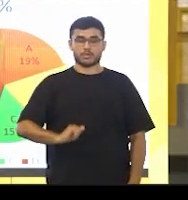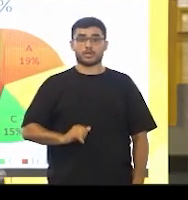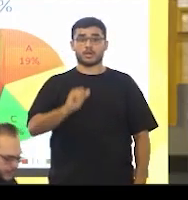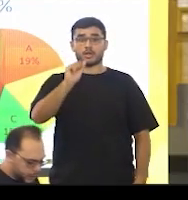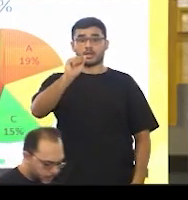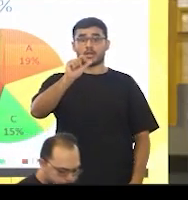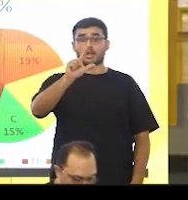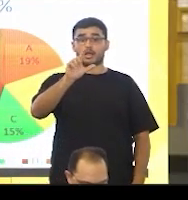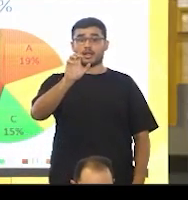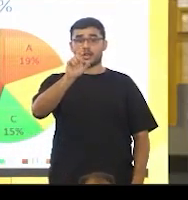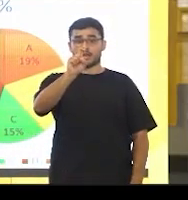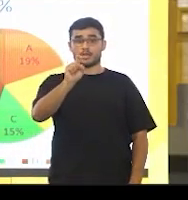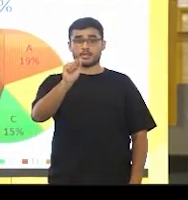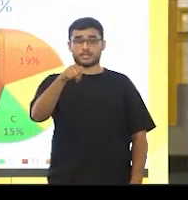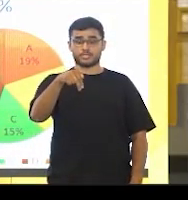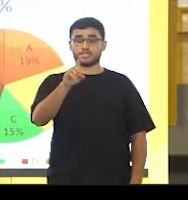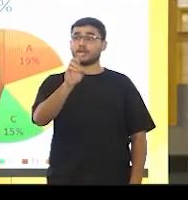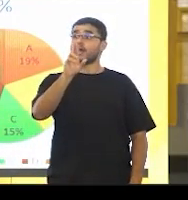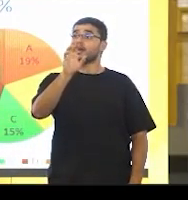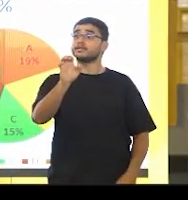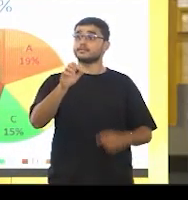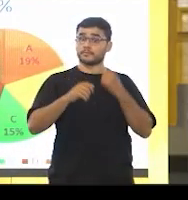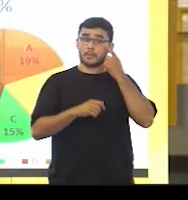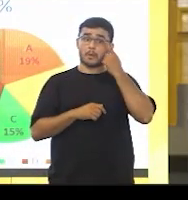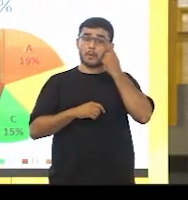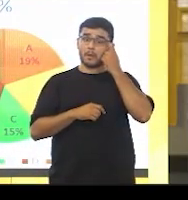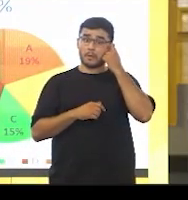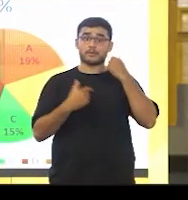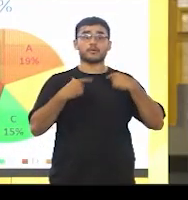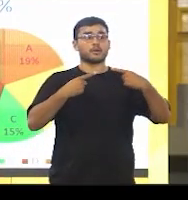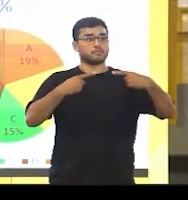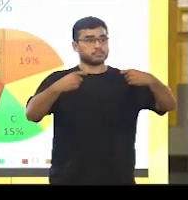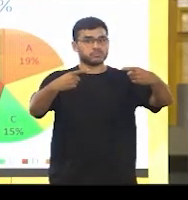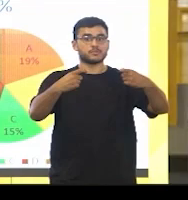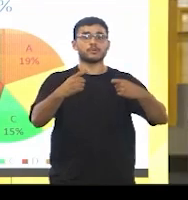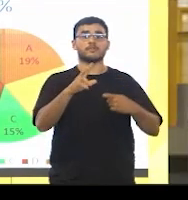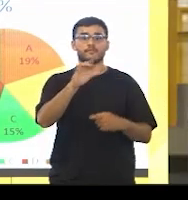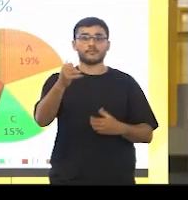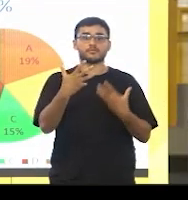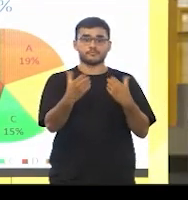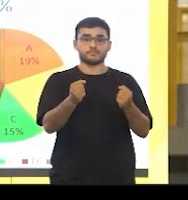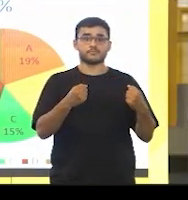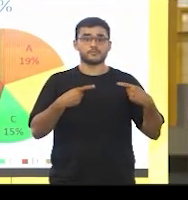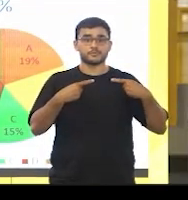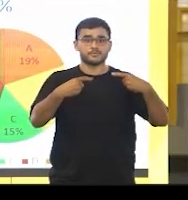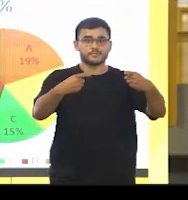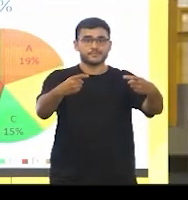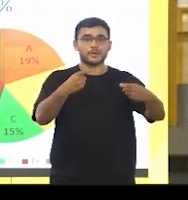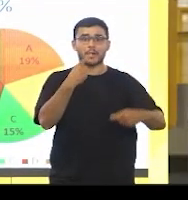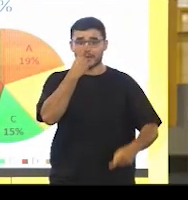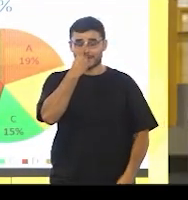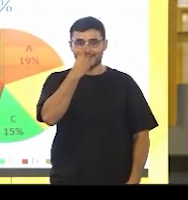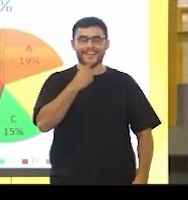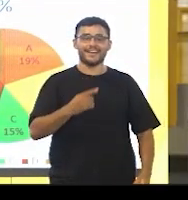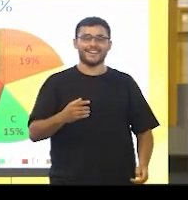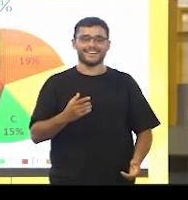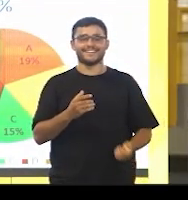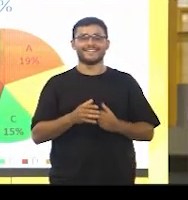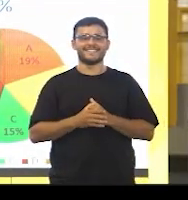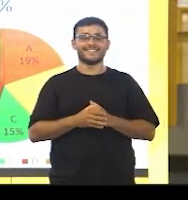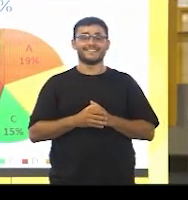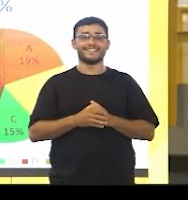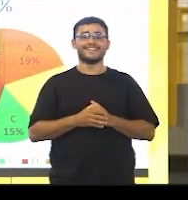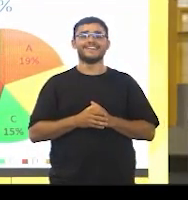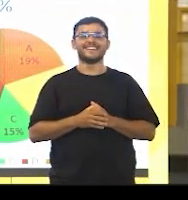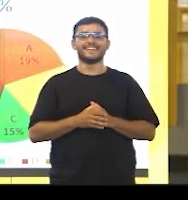Ele chegava e dizia assim, ó, ei, vamos fazer uma guerra. Macho, eu quero fazer uma guerra contigo. É contigo mesmo, não desvia o olhar não. Quero